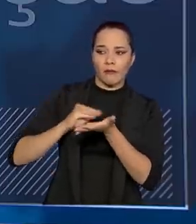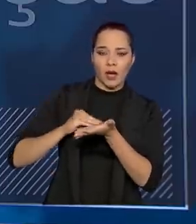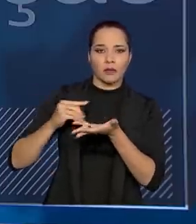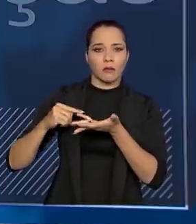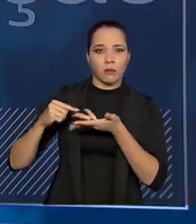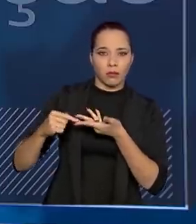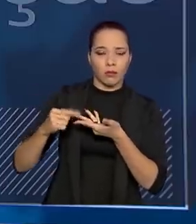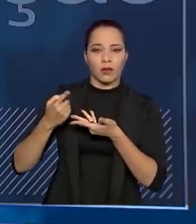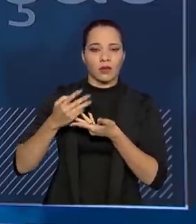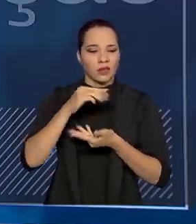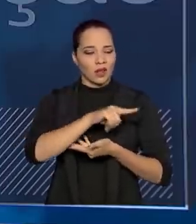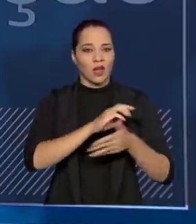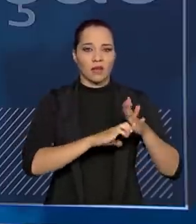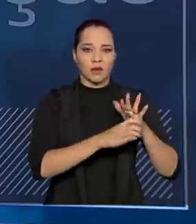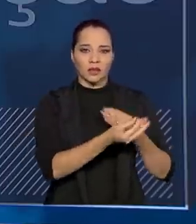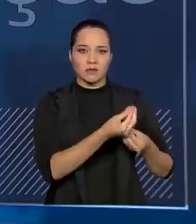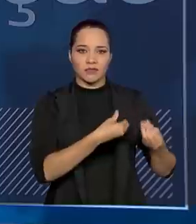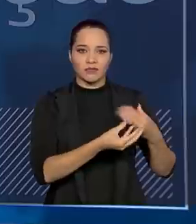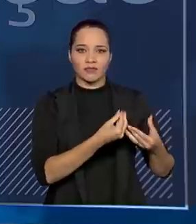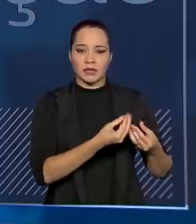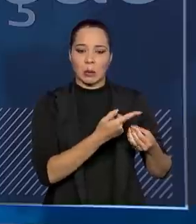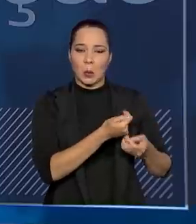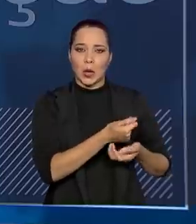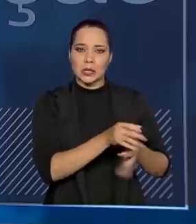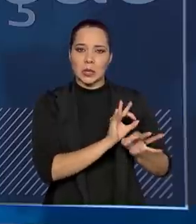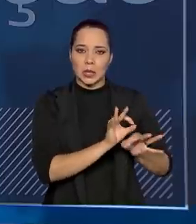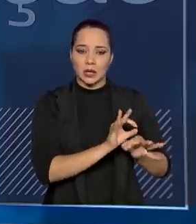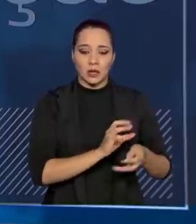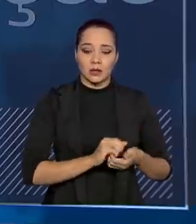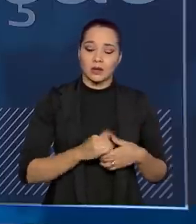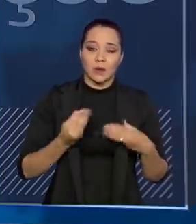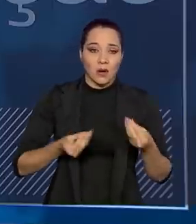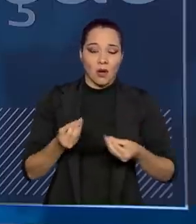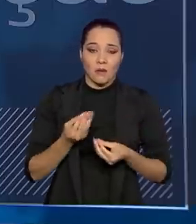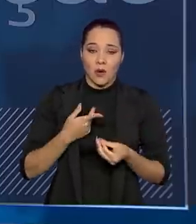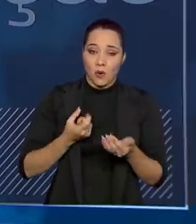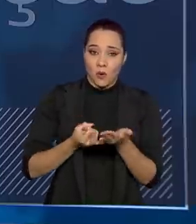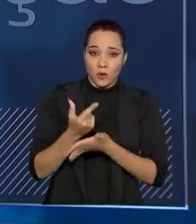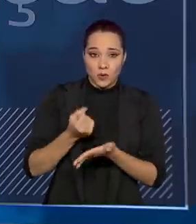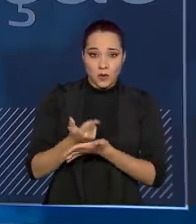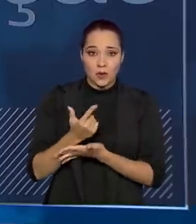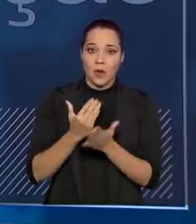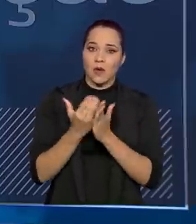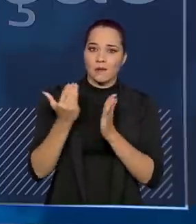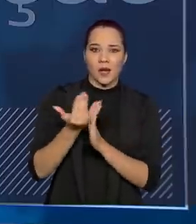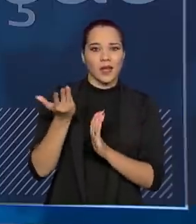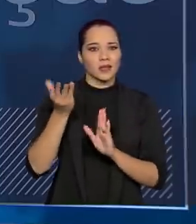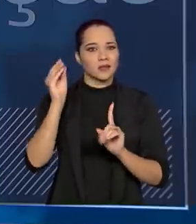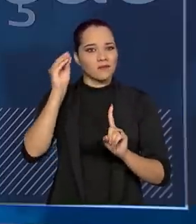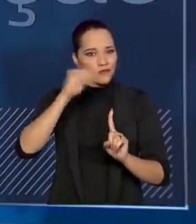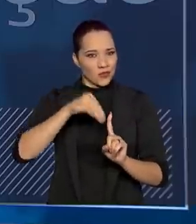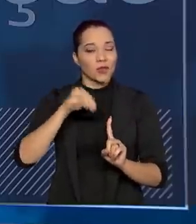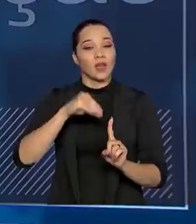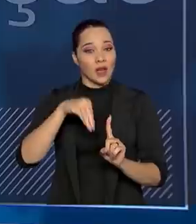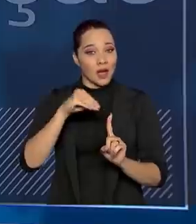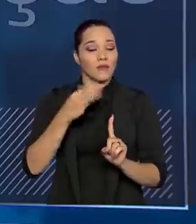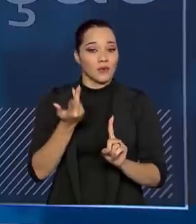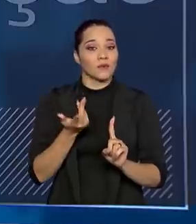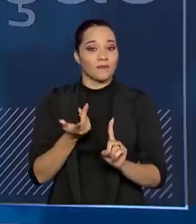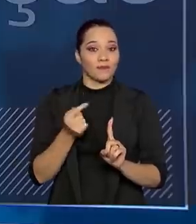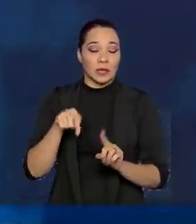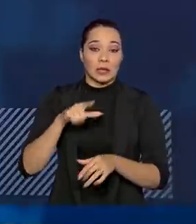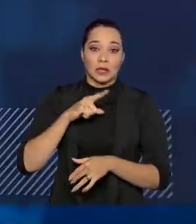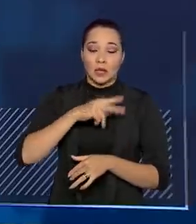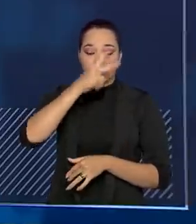prestadas pelos fornecedores. Então, por ser a parte mais fraca dessa relação... Mais frágil. Né? Mais frágil, vulnerável, né? E nós